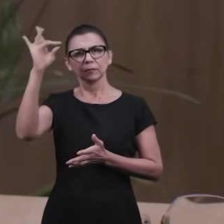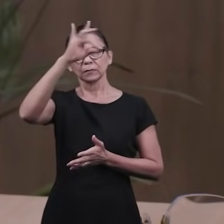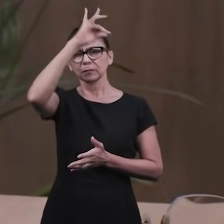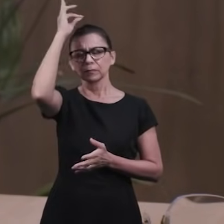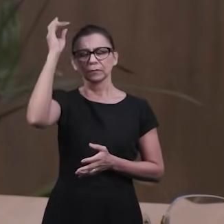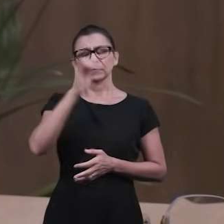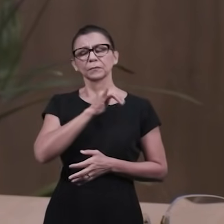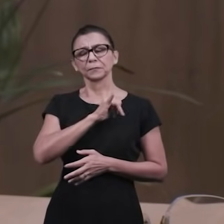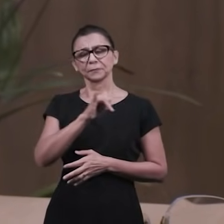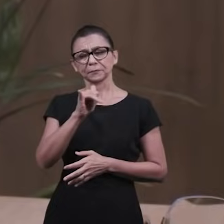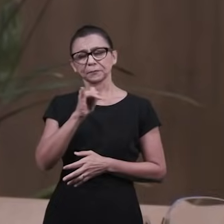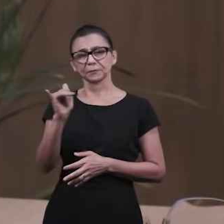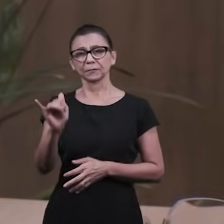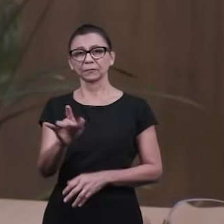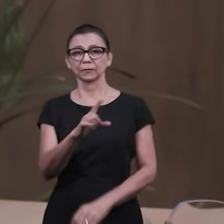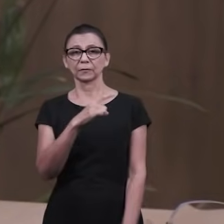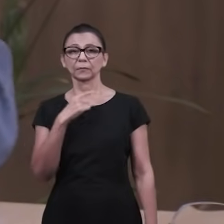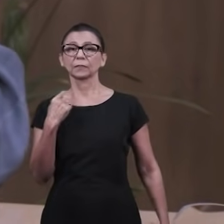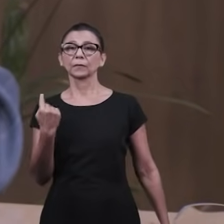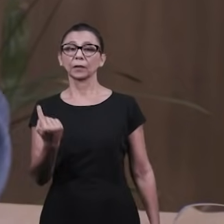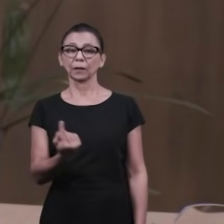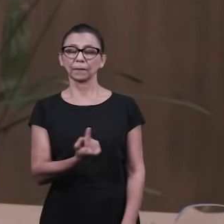eles? Ele diz assim: quanto a nós,